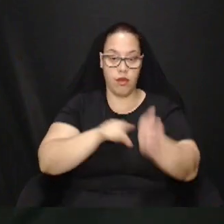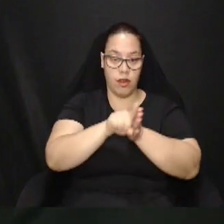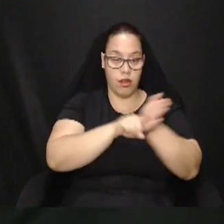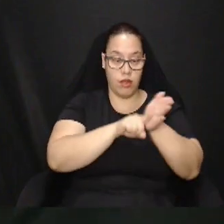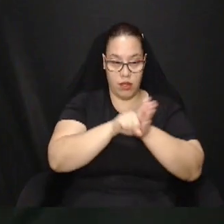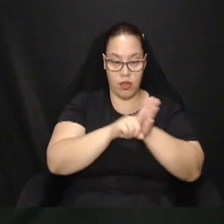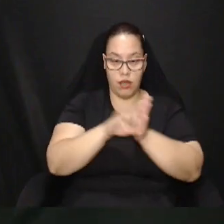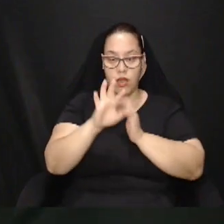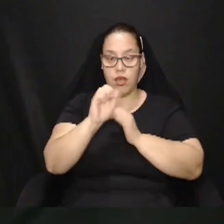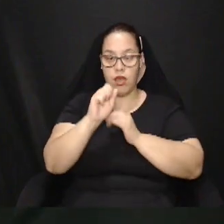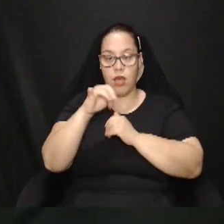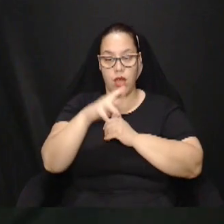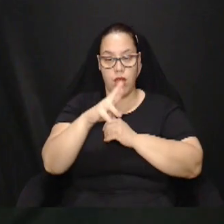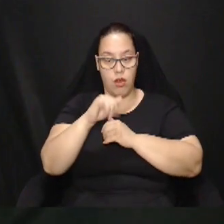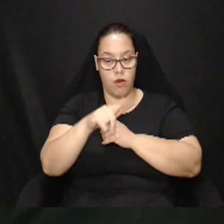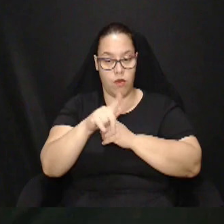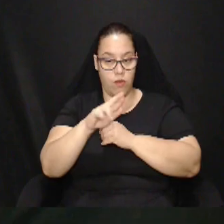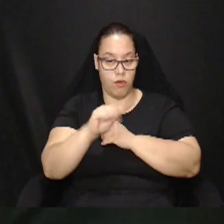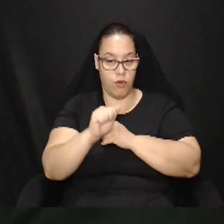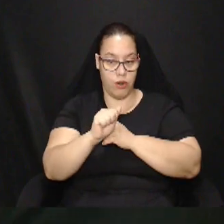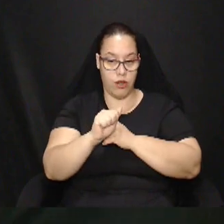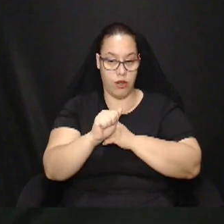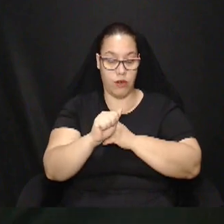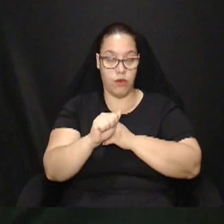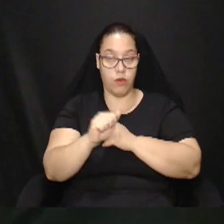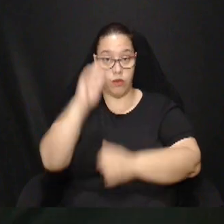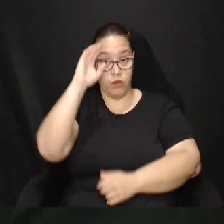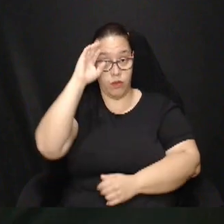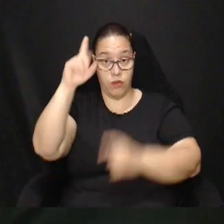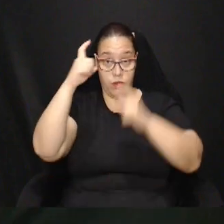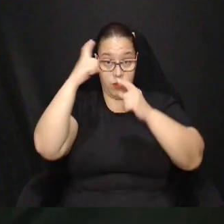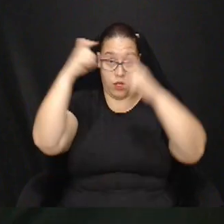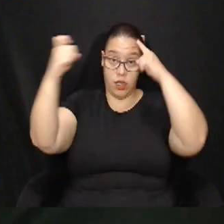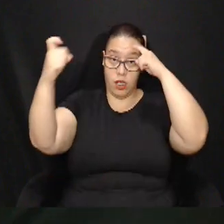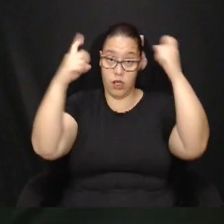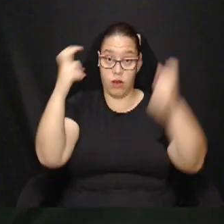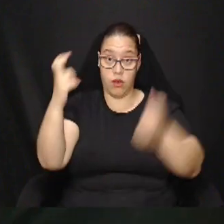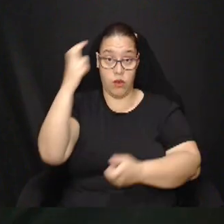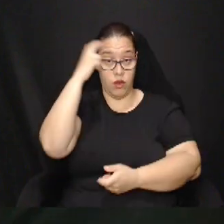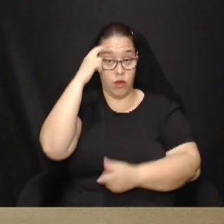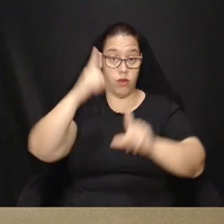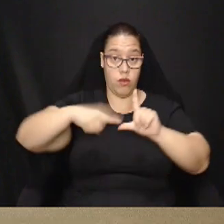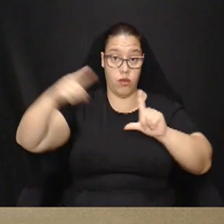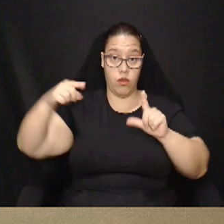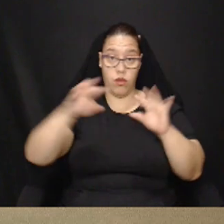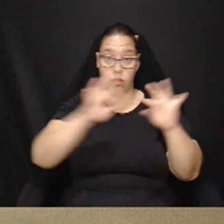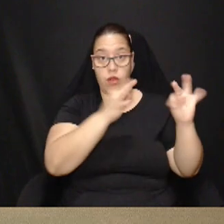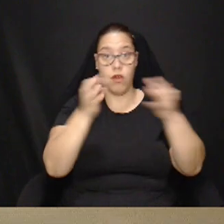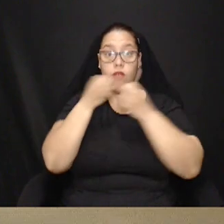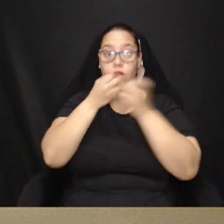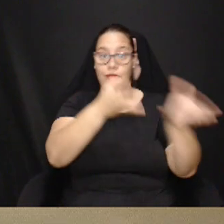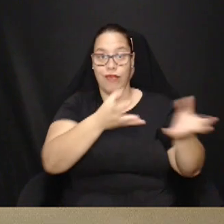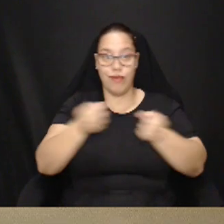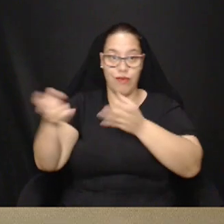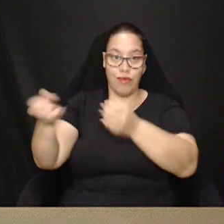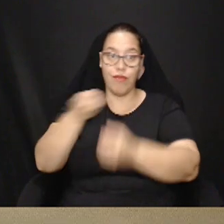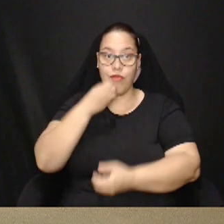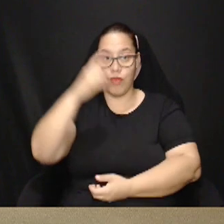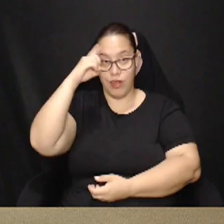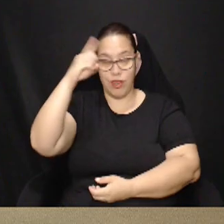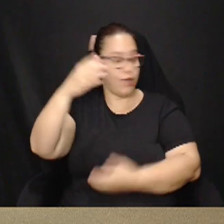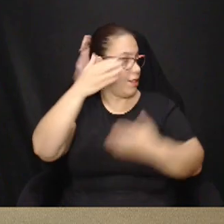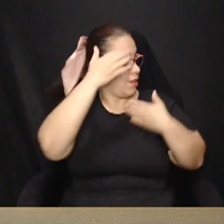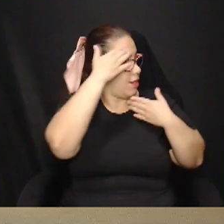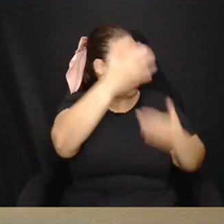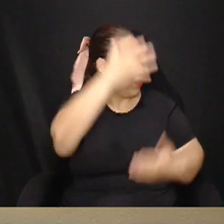da UNA, que integra criatividade, cultura, dados e tecnologia. Seja muito bem-vinda. Bom dia. Muito obrigada, Rubia. Obrigada a